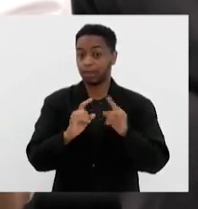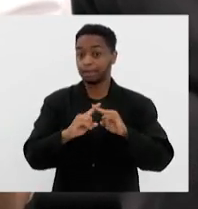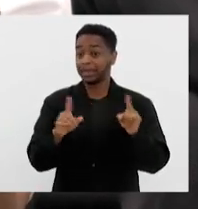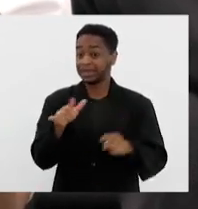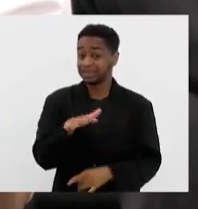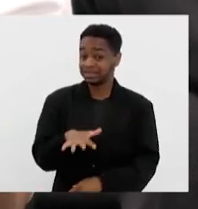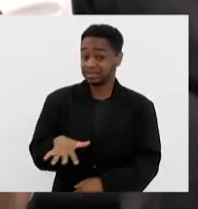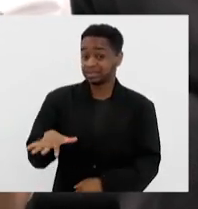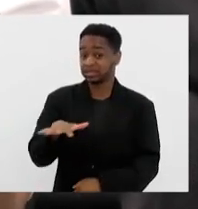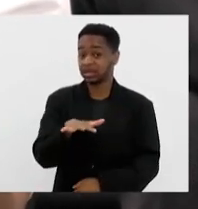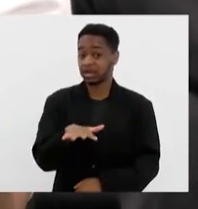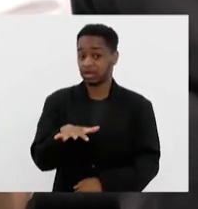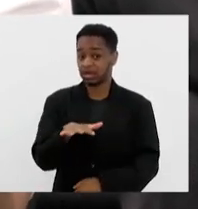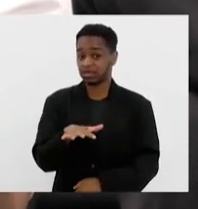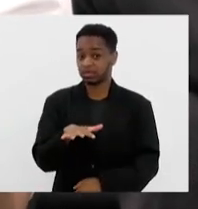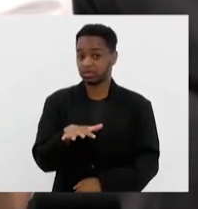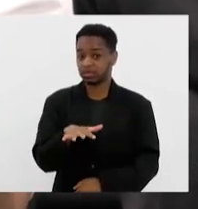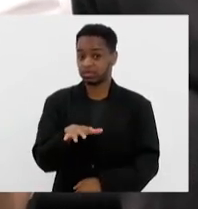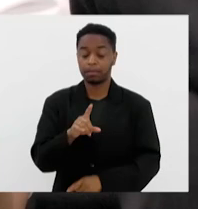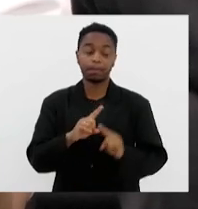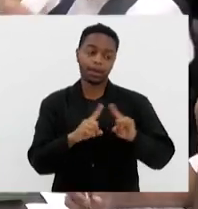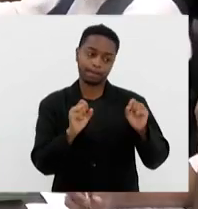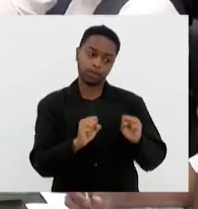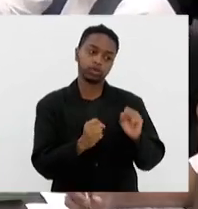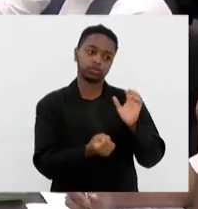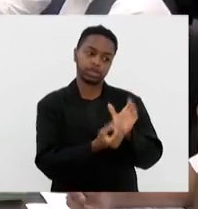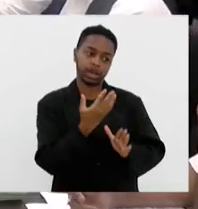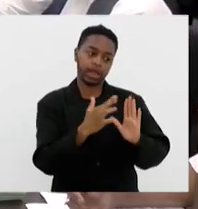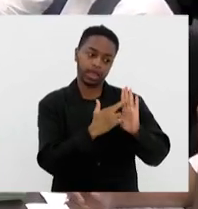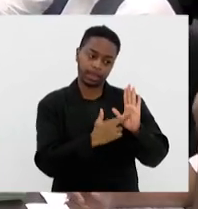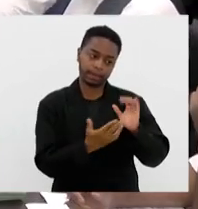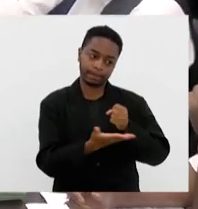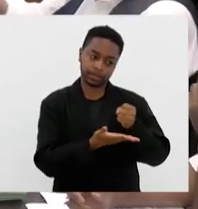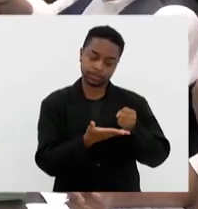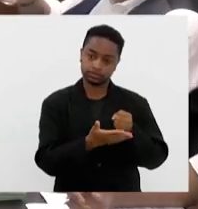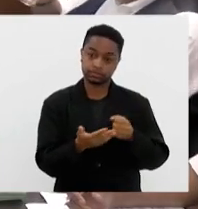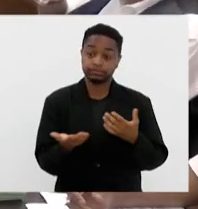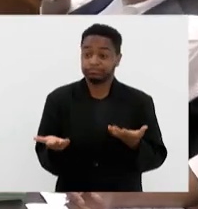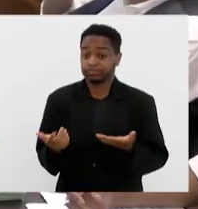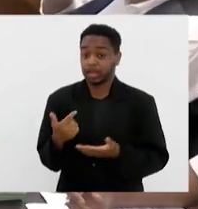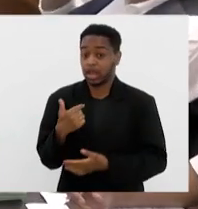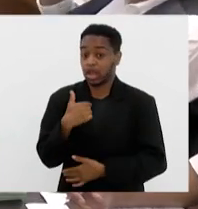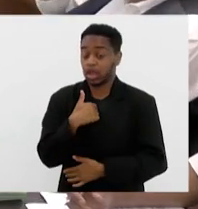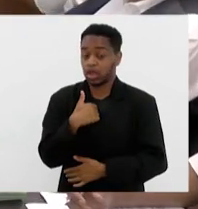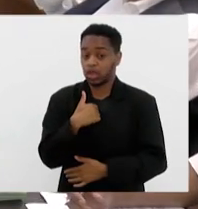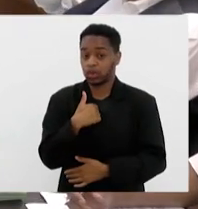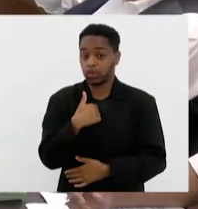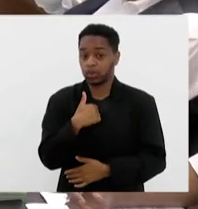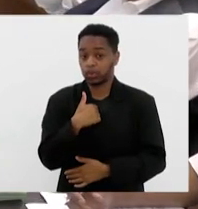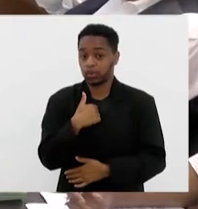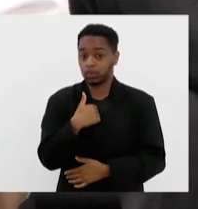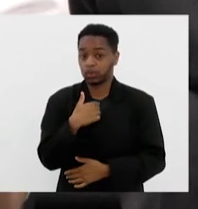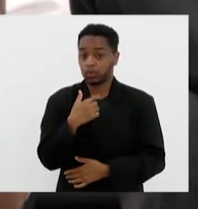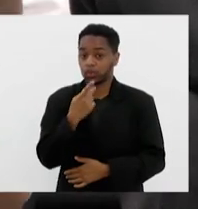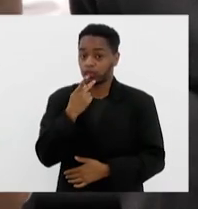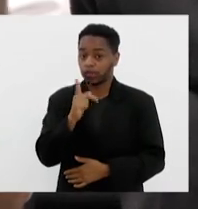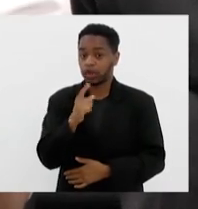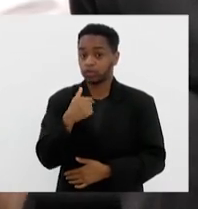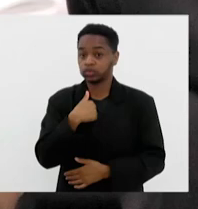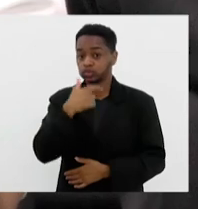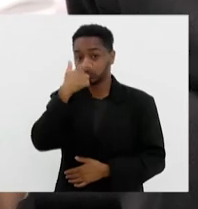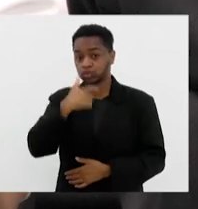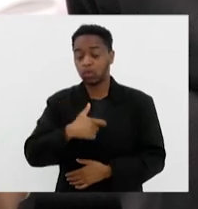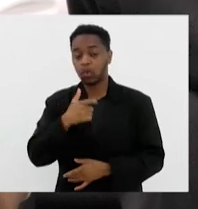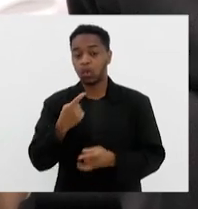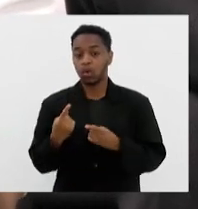Geralmente, o edital... Mas a gente pode criar regras básicas para o edital. Eu não necessariamente sou contrária a ter uma regra